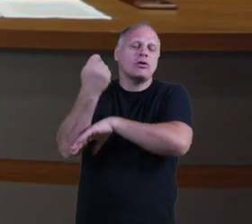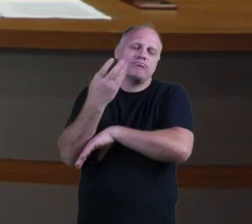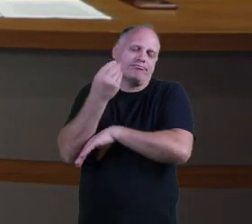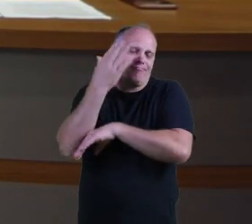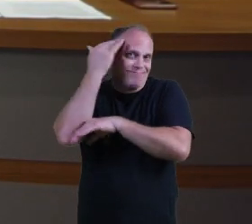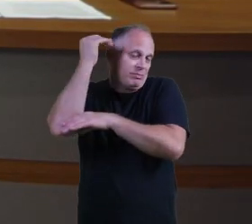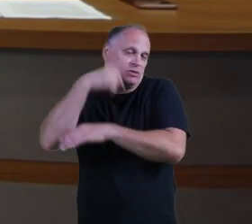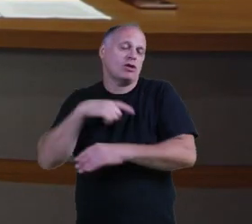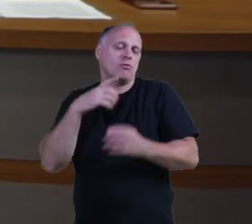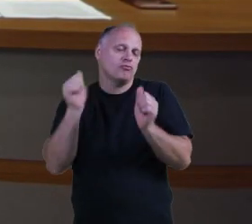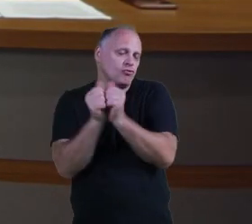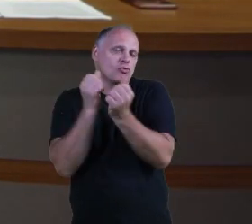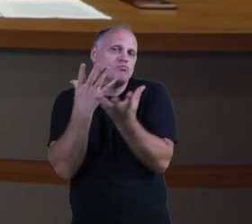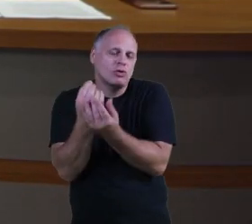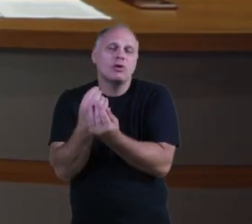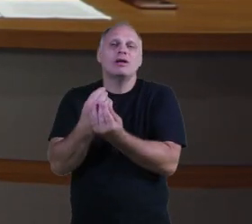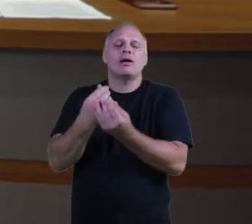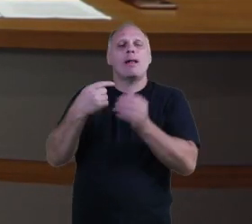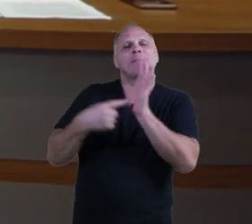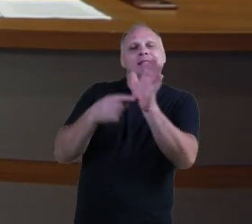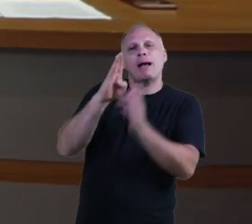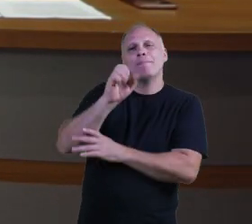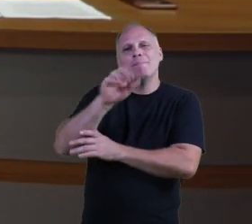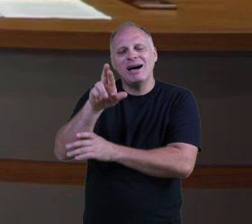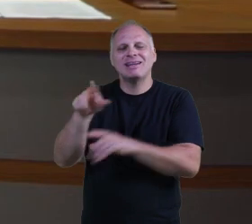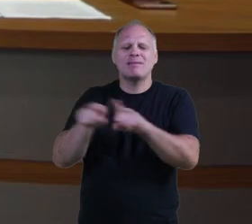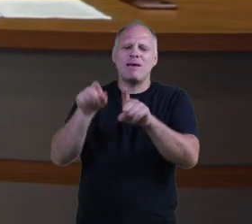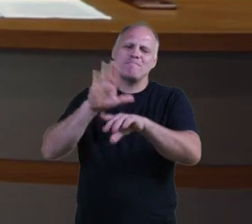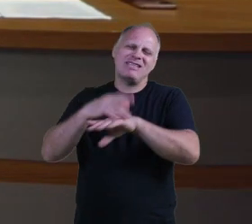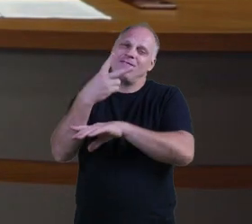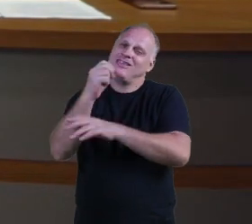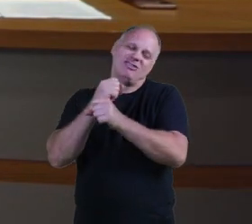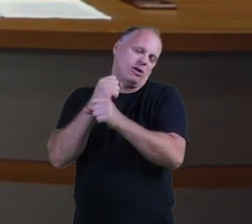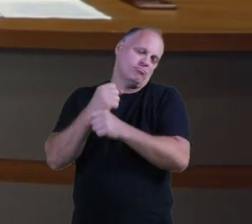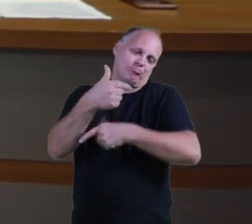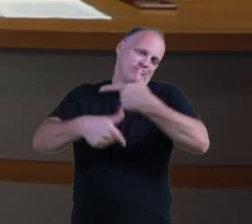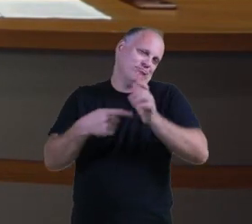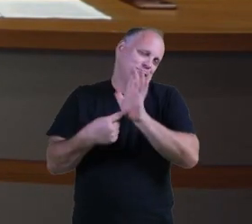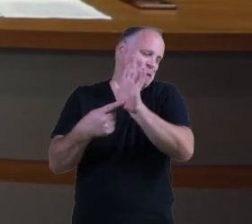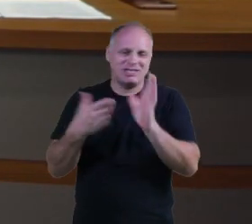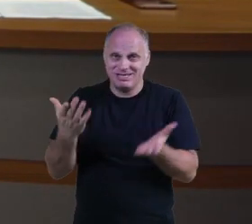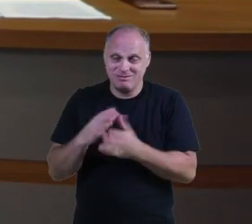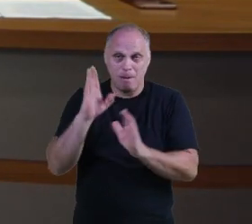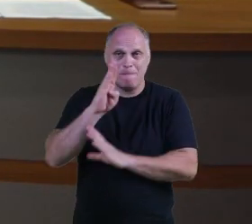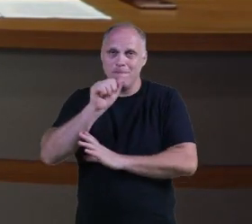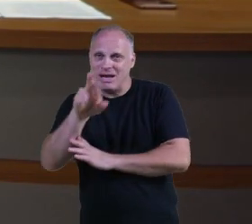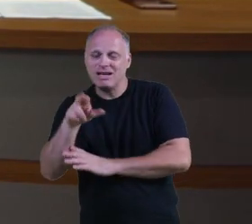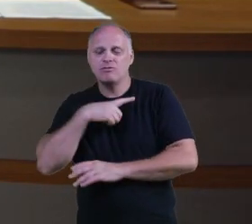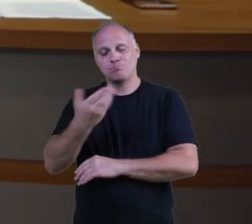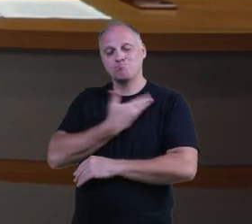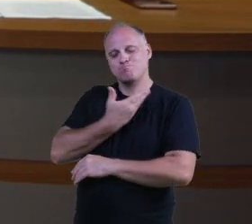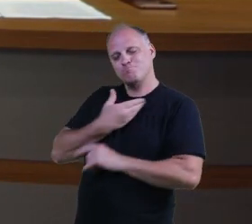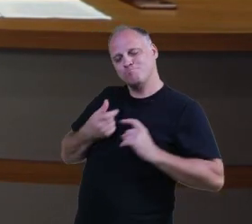quando a gente tinha o Brasil Moreno, que eu conheci o grupo do Tássio, eu conheci o pai dele, o Ivan.